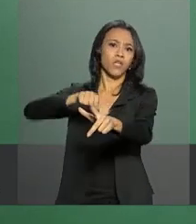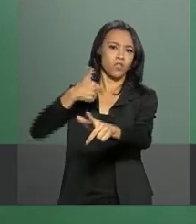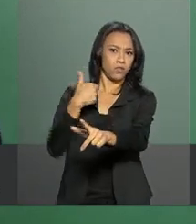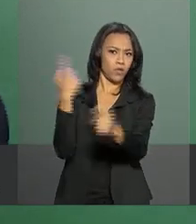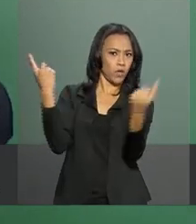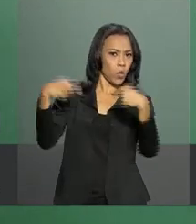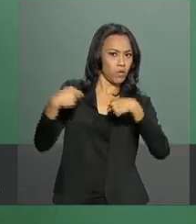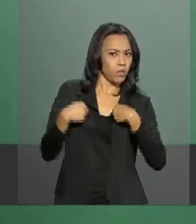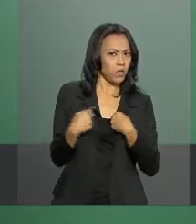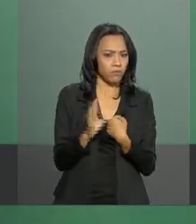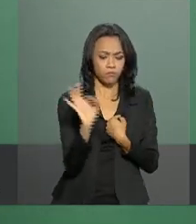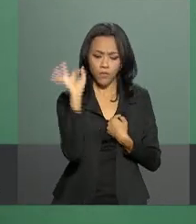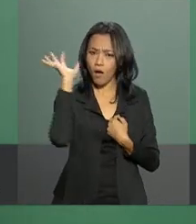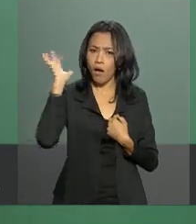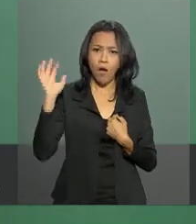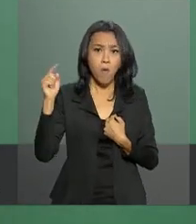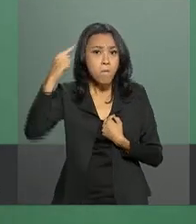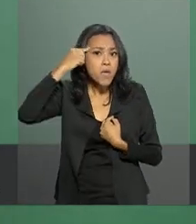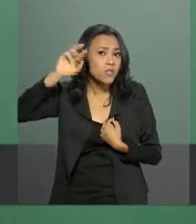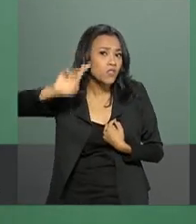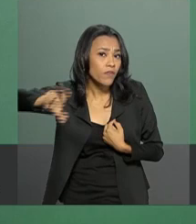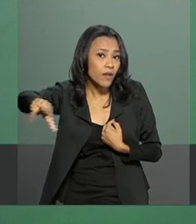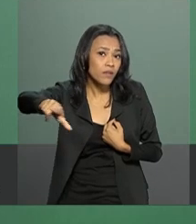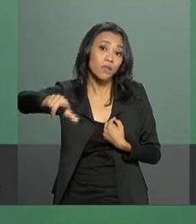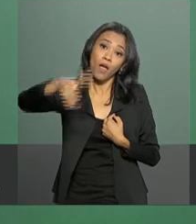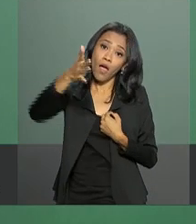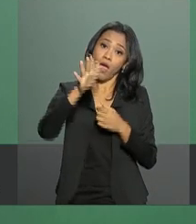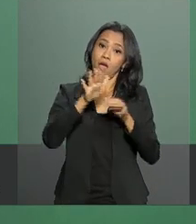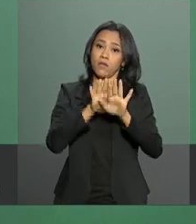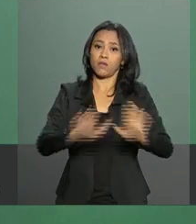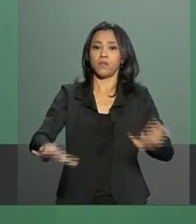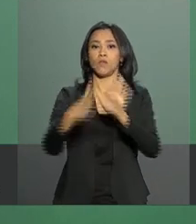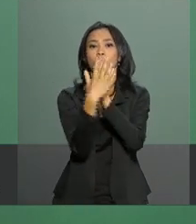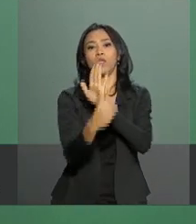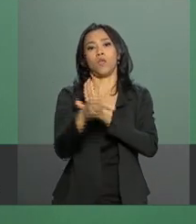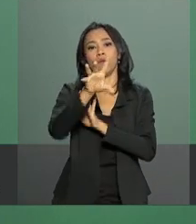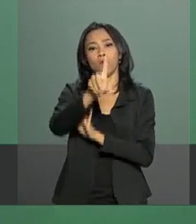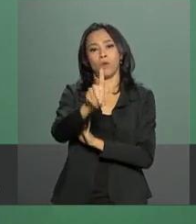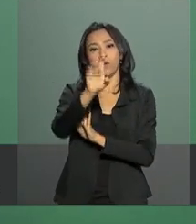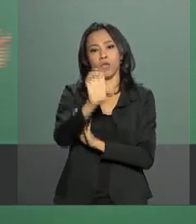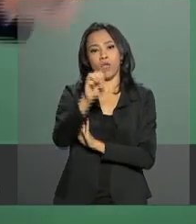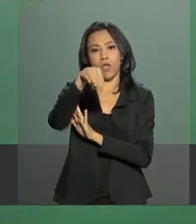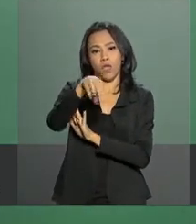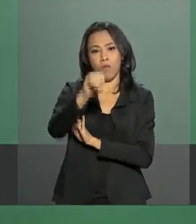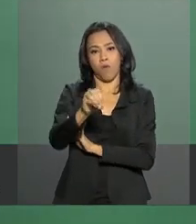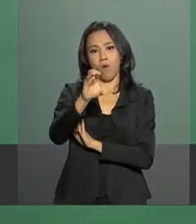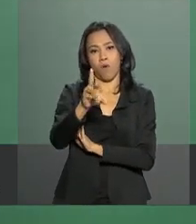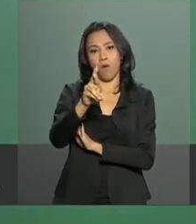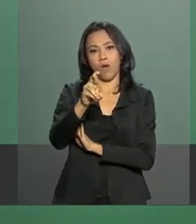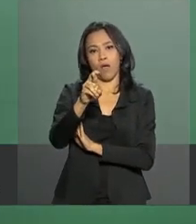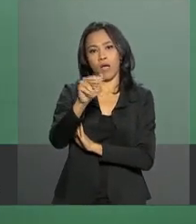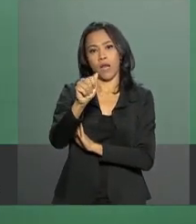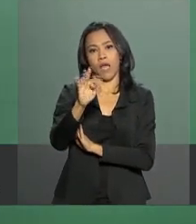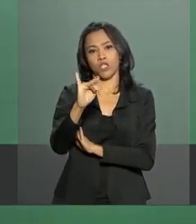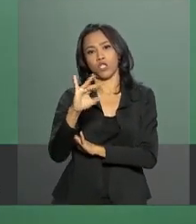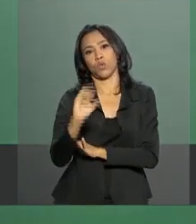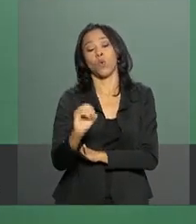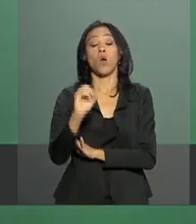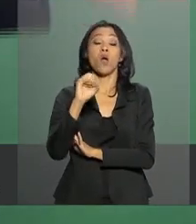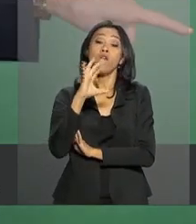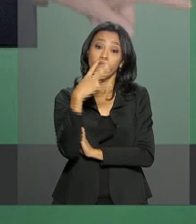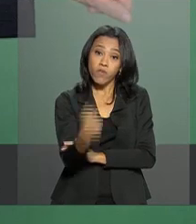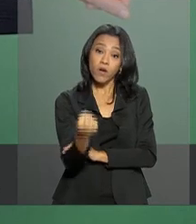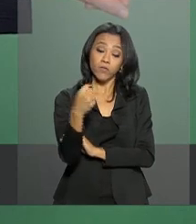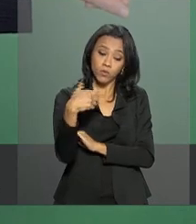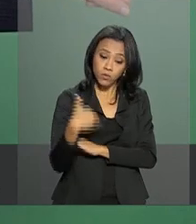o pensar diferente é revelador da democracia porque no domingo nós vamos eleger a situação e vamos